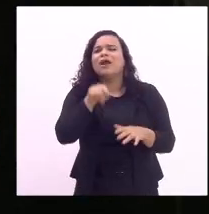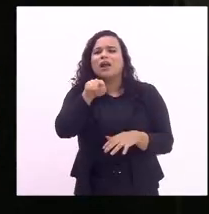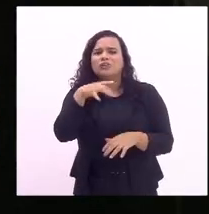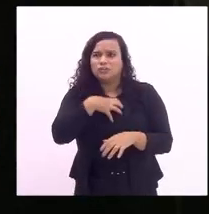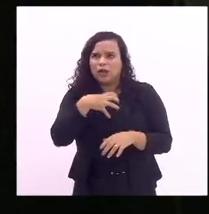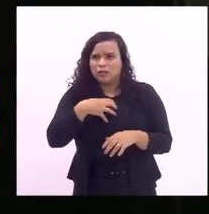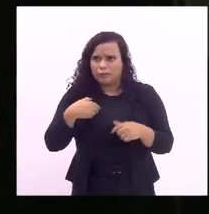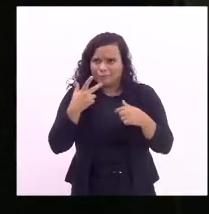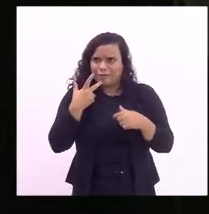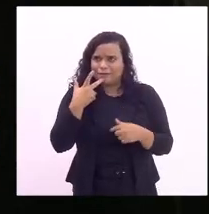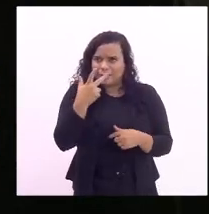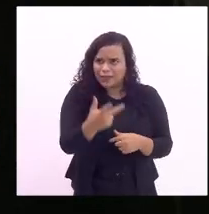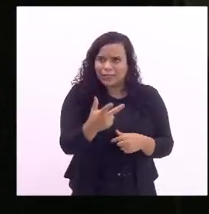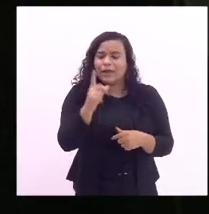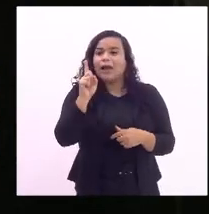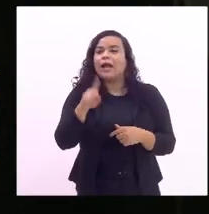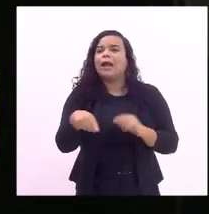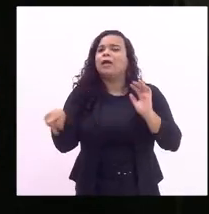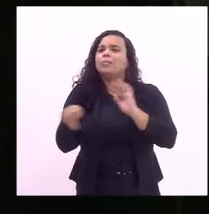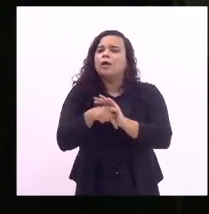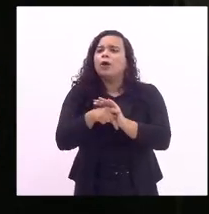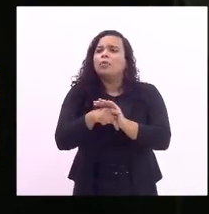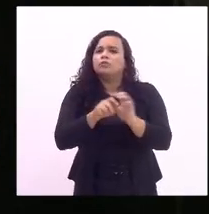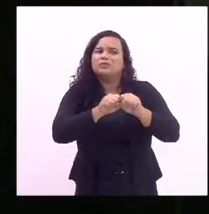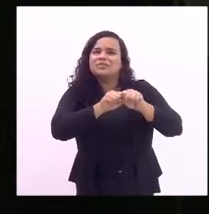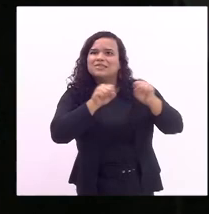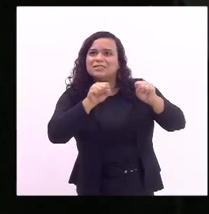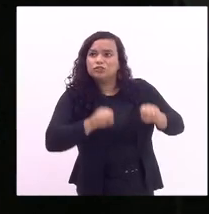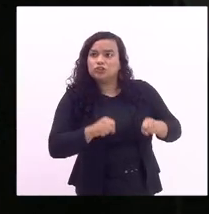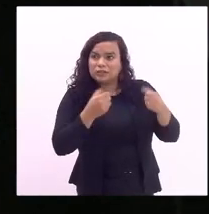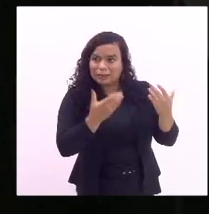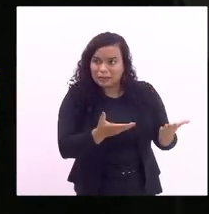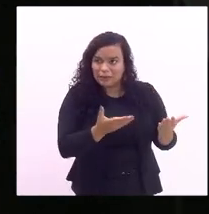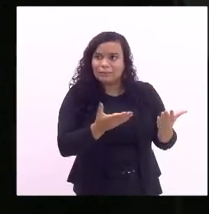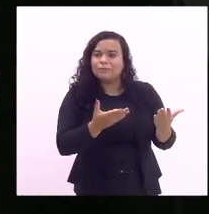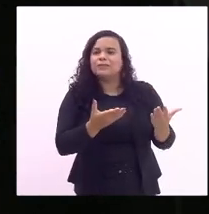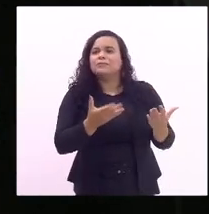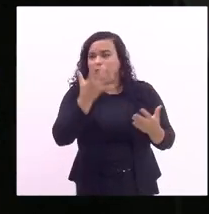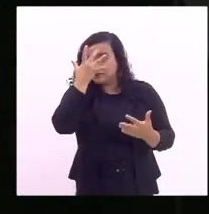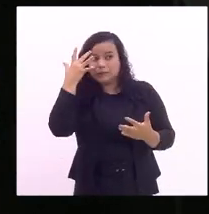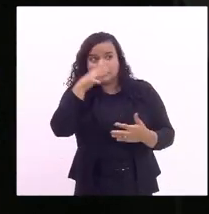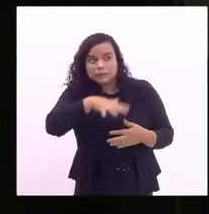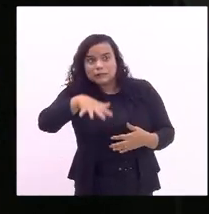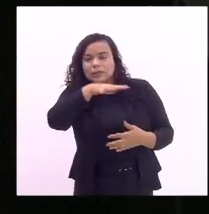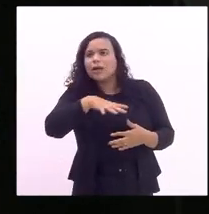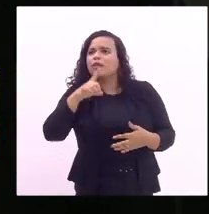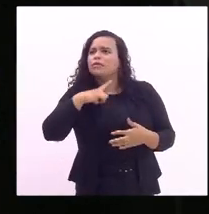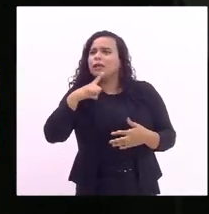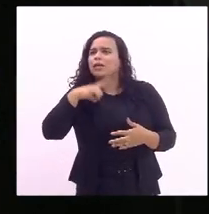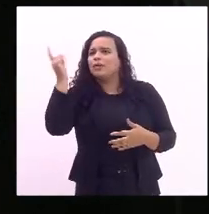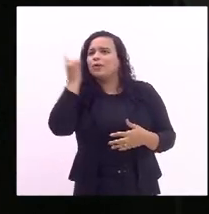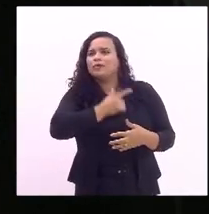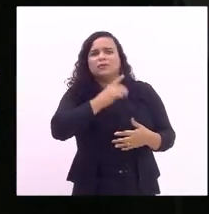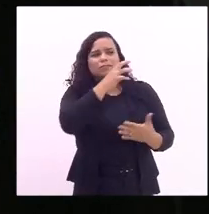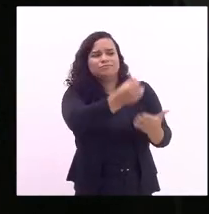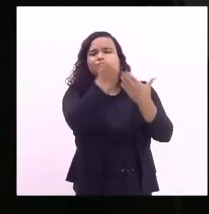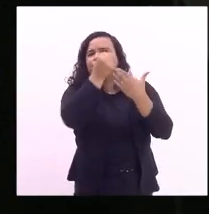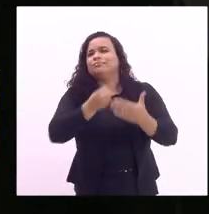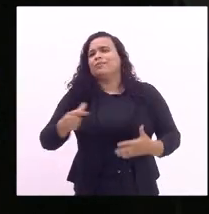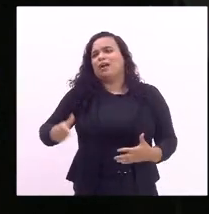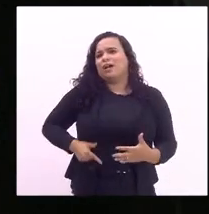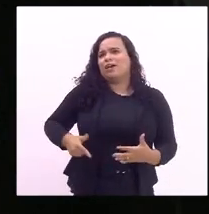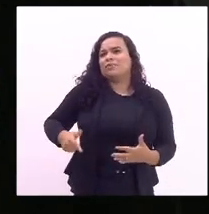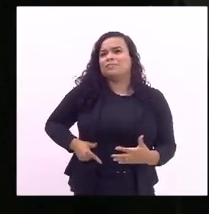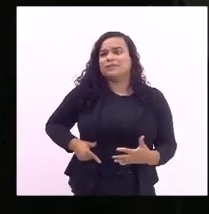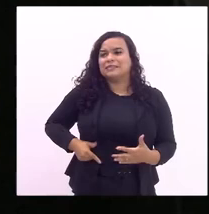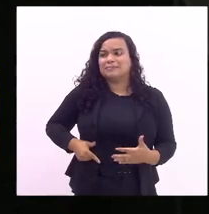falei, é através desse sistema que as pessoas têm acesso à arma de fogo.